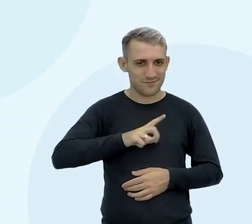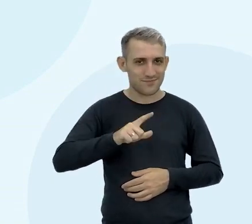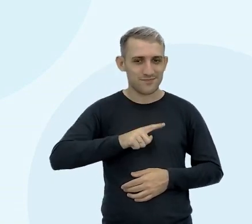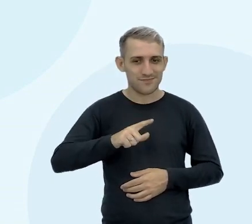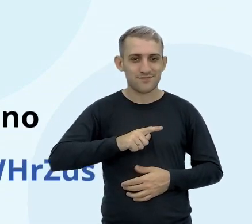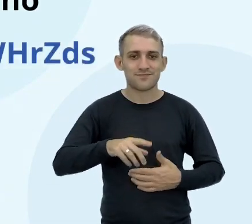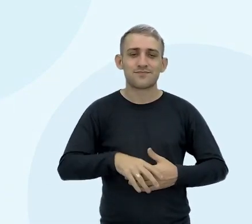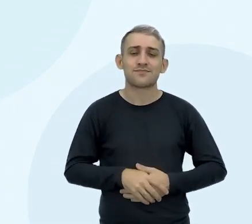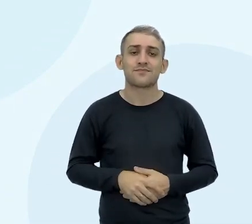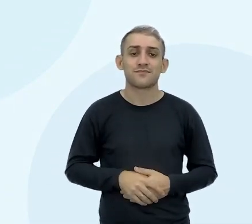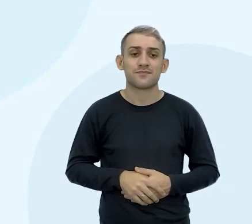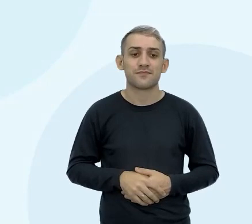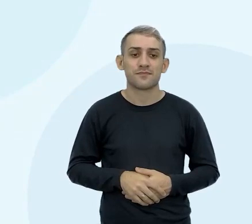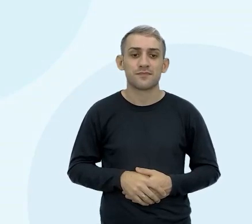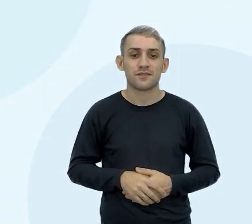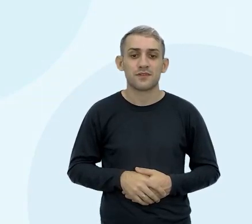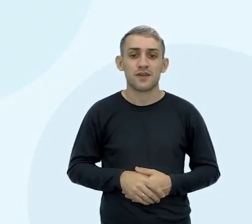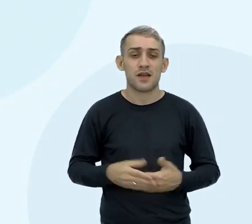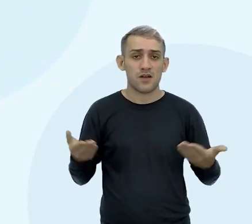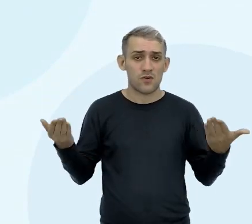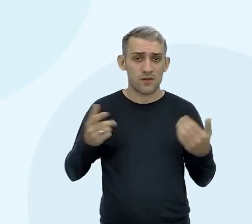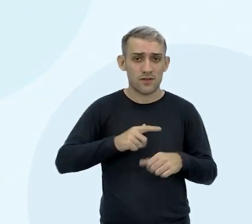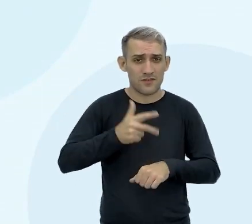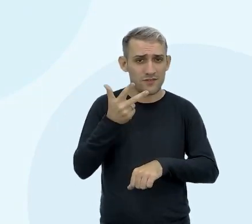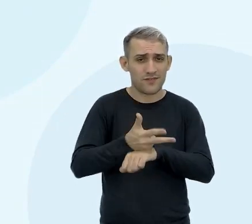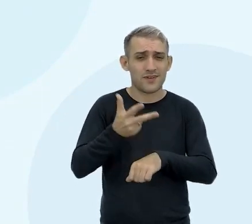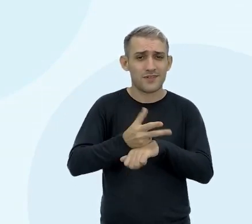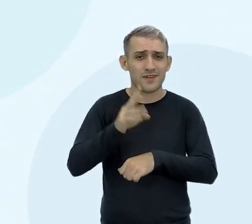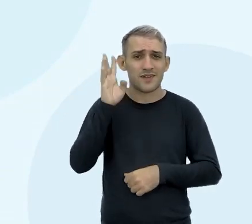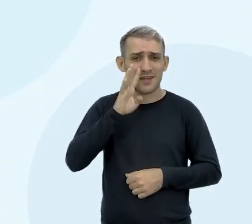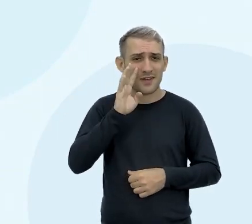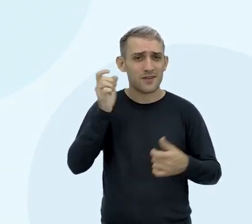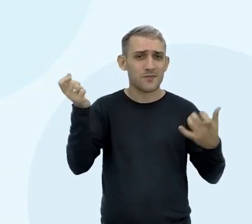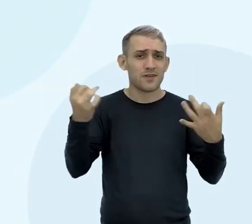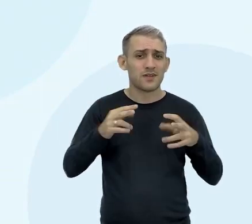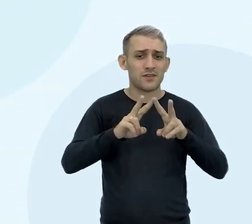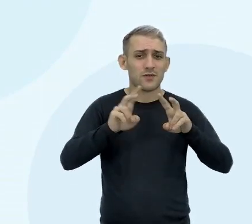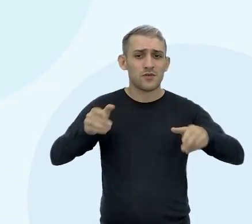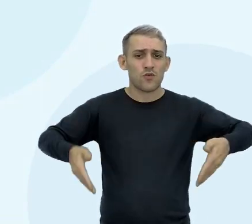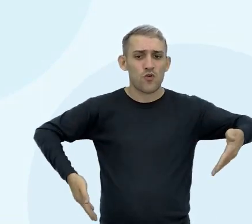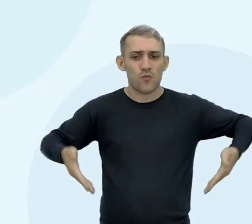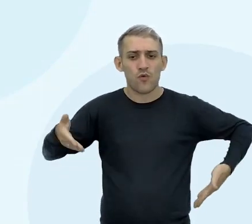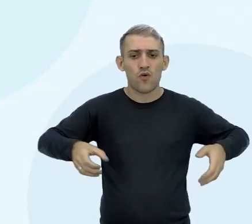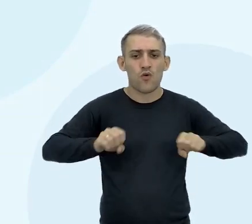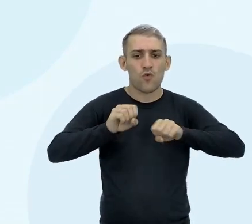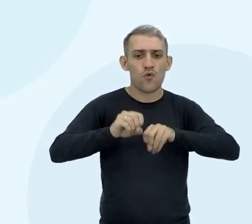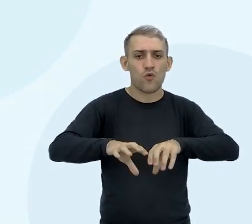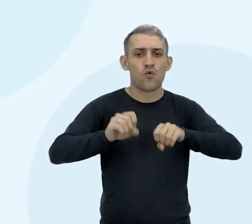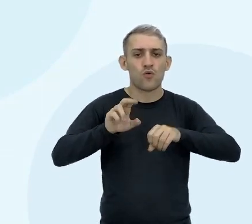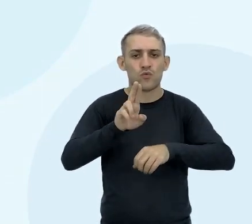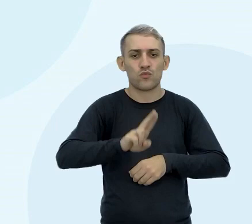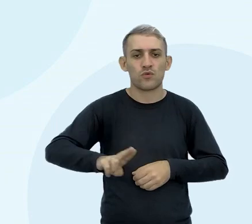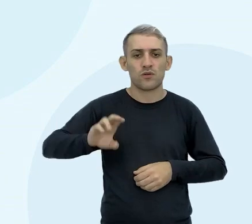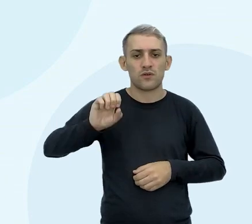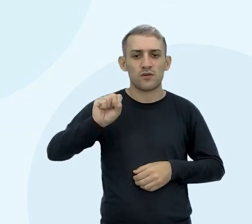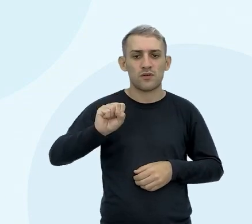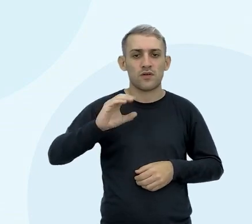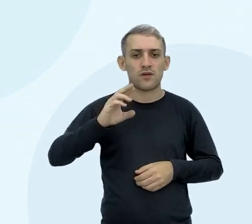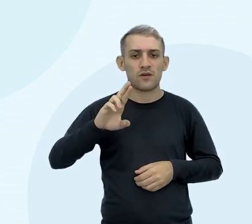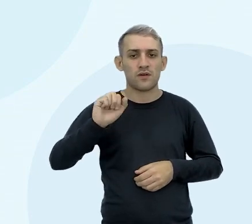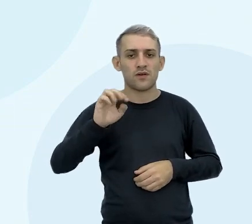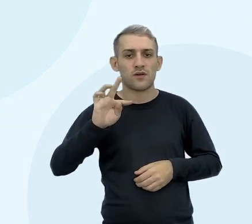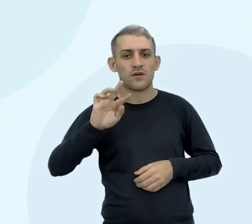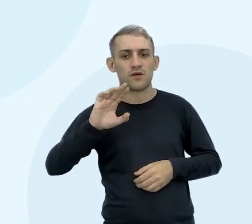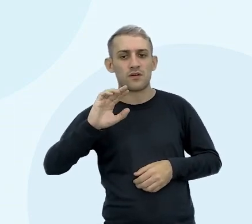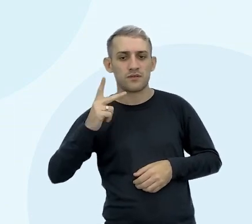Tá certo? Gente, a gente vai ver um vídeo agora muito legal falando sobre robótica educacional com o Scratch e